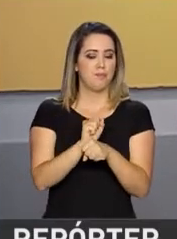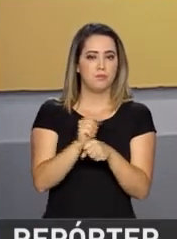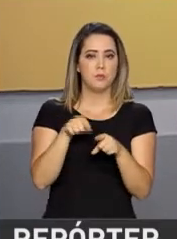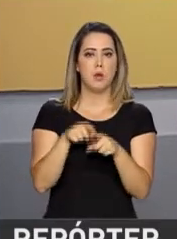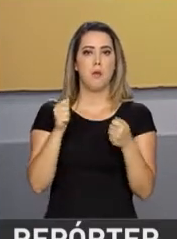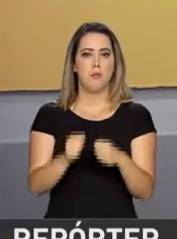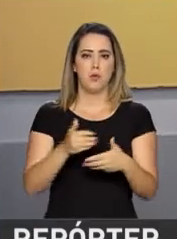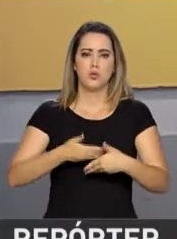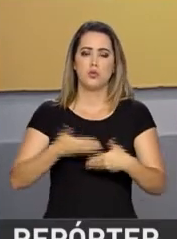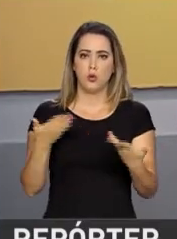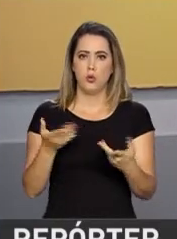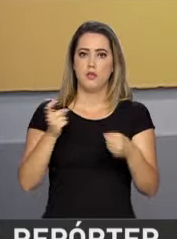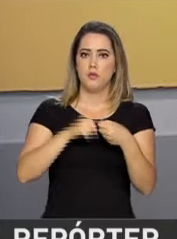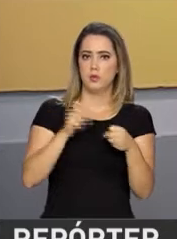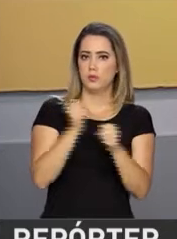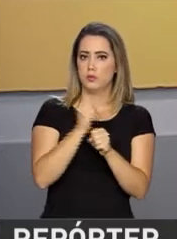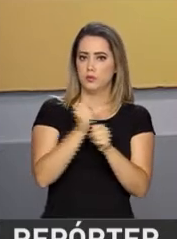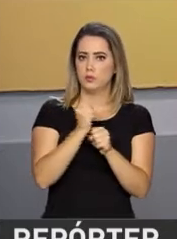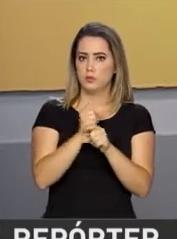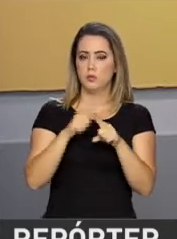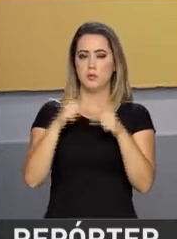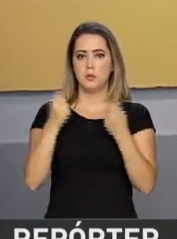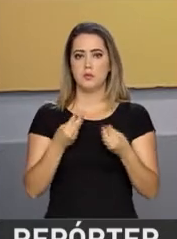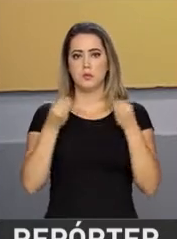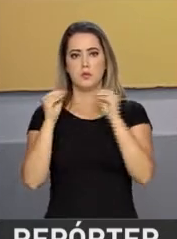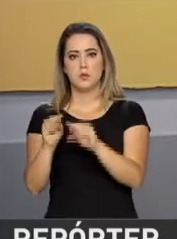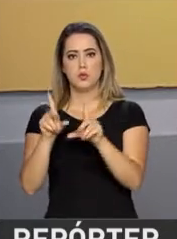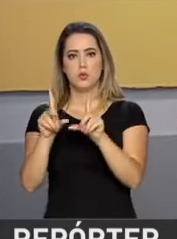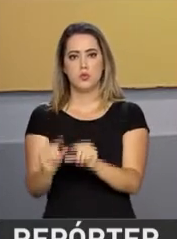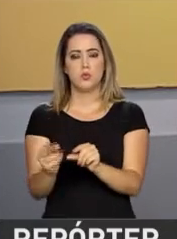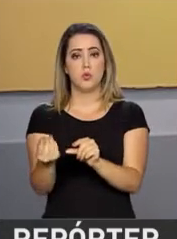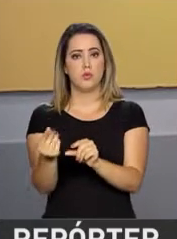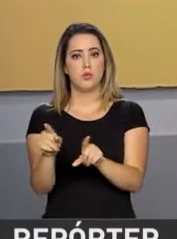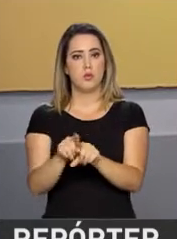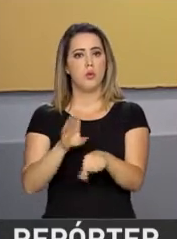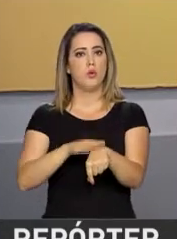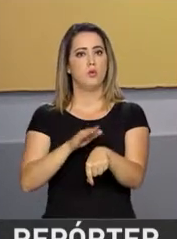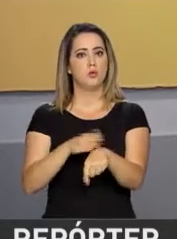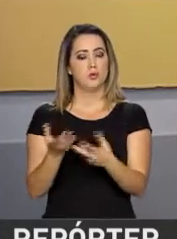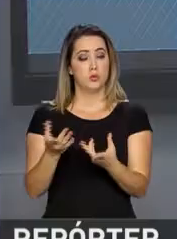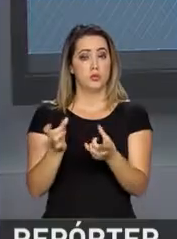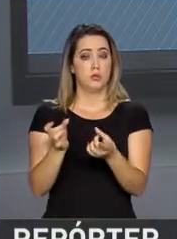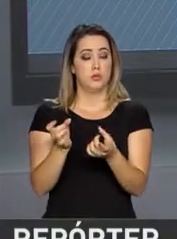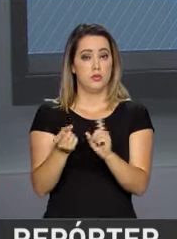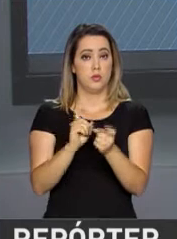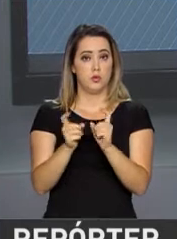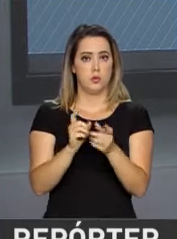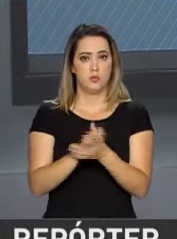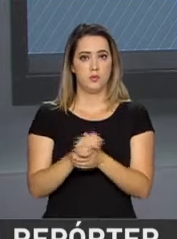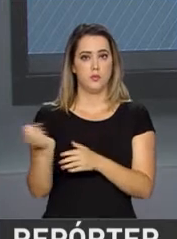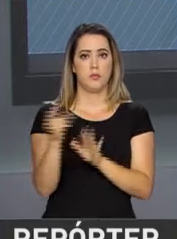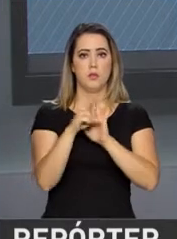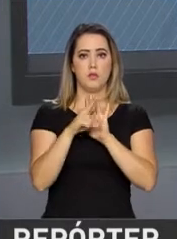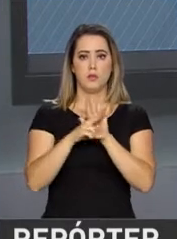de melhorias. Em contrapartida, vão ter que garantir ações como redução do pedágio ou do tempo de concessão. As novas